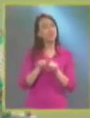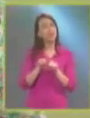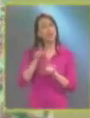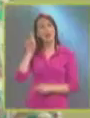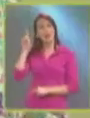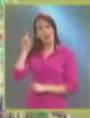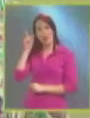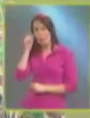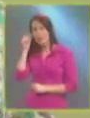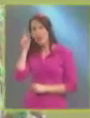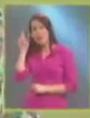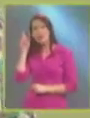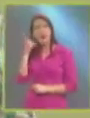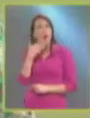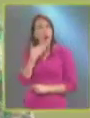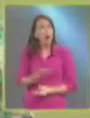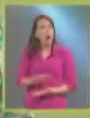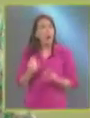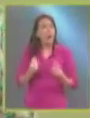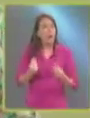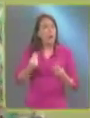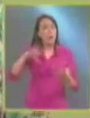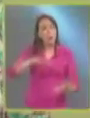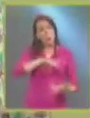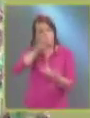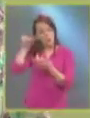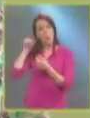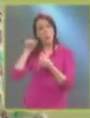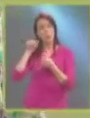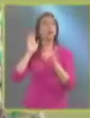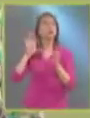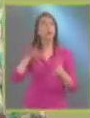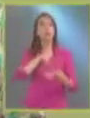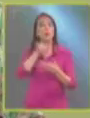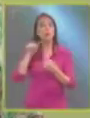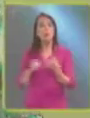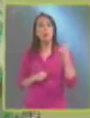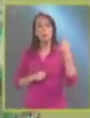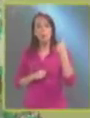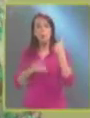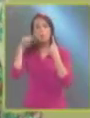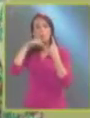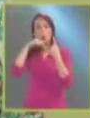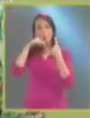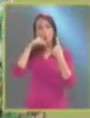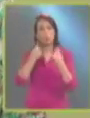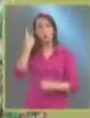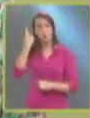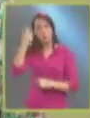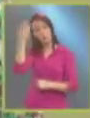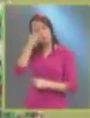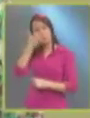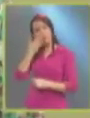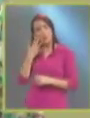assim, horrorizada. Que, tipo assim, no mundo, aí é termos de mundo, né? A cada um minuto, uma criança fica cega. Eu falei, meu Deus,